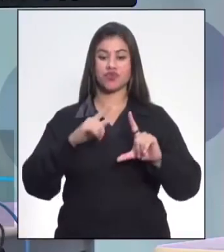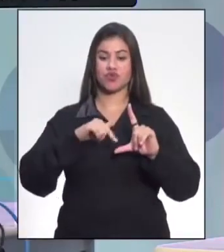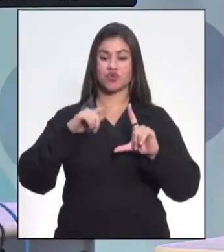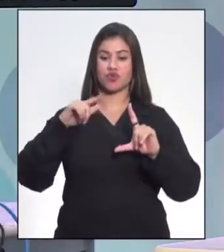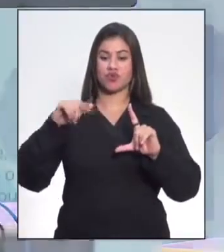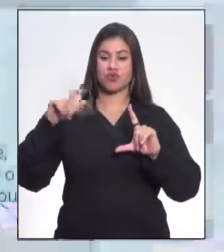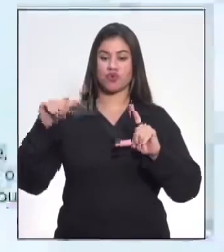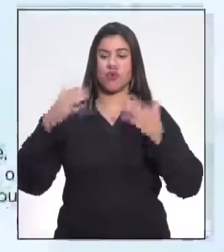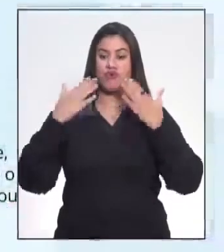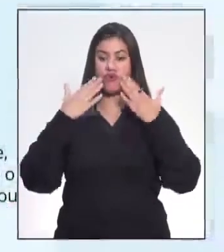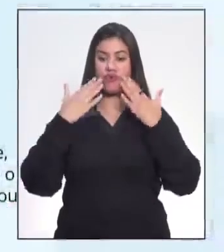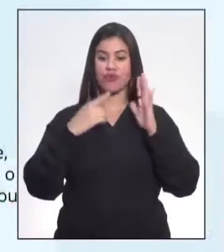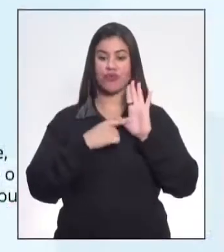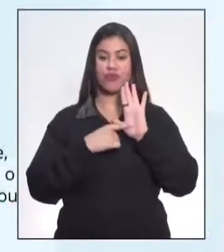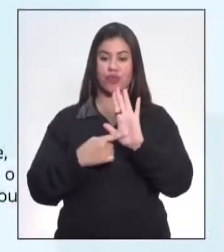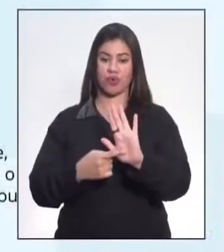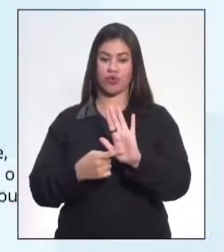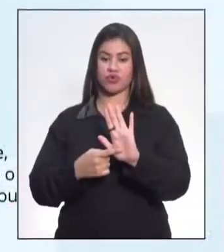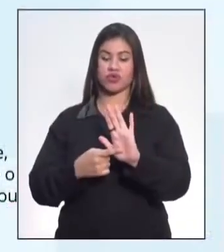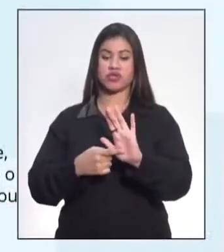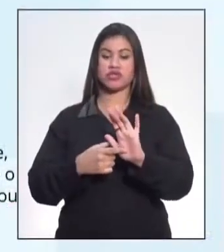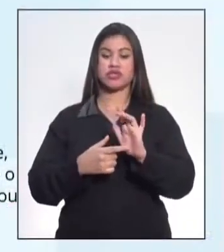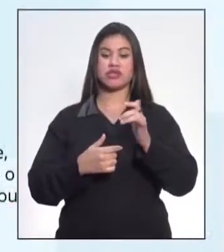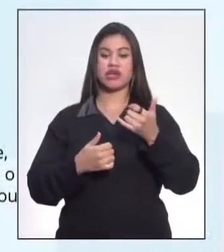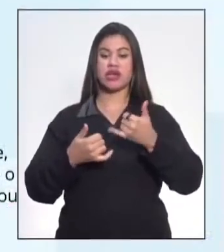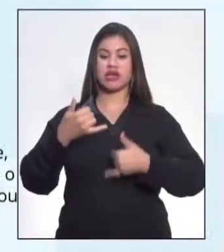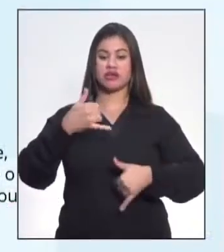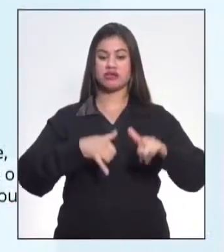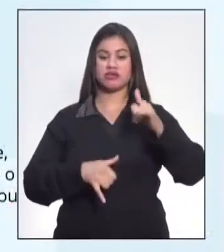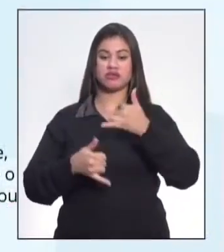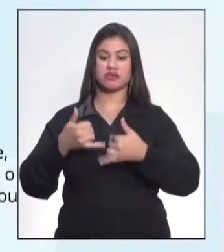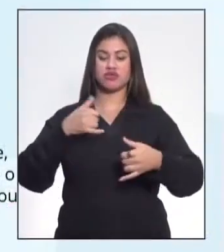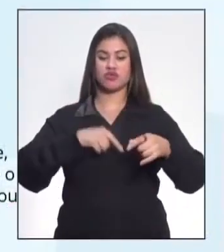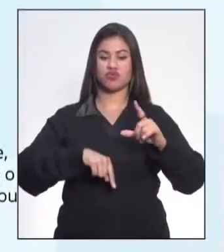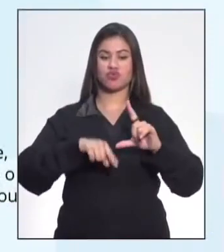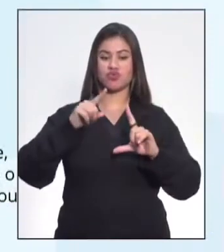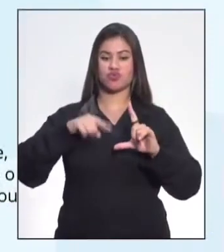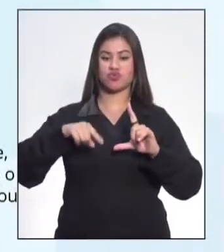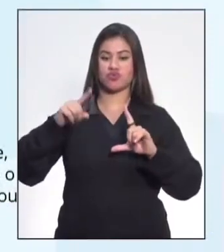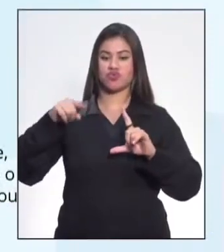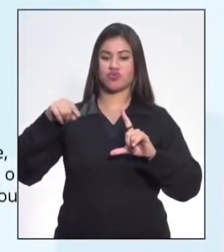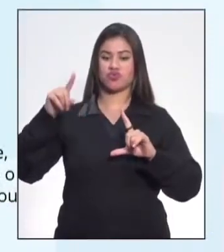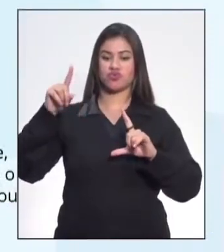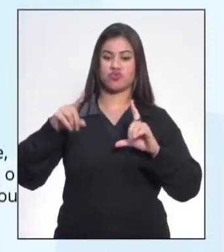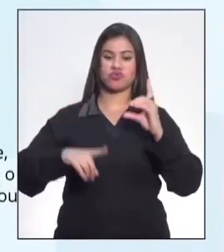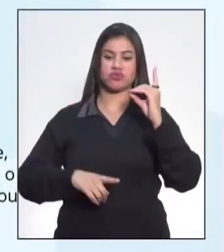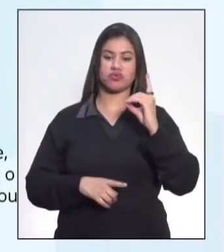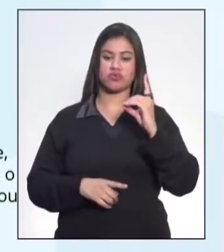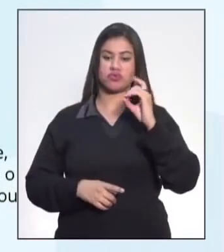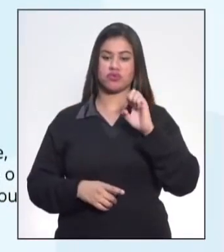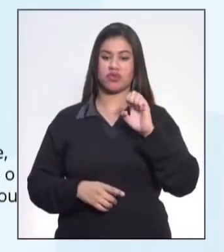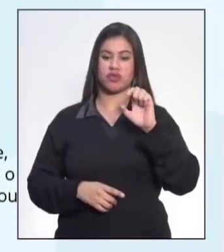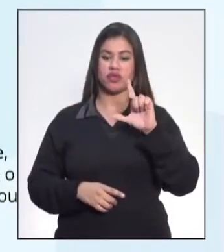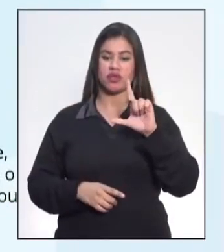a variação de energia, né? Delta E, que ele chamou aqui, mas nós falamos delta